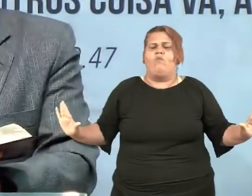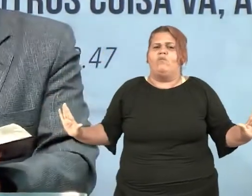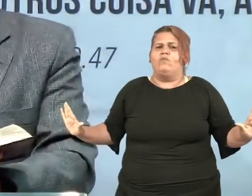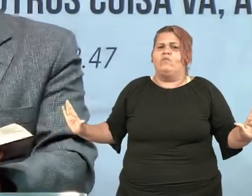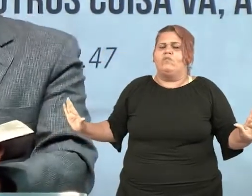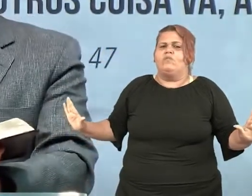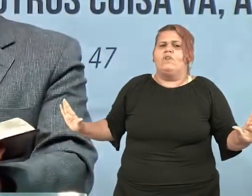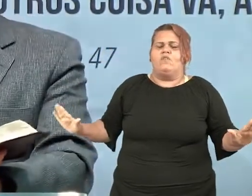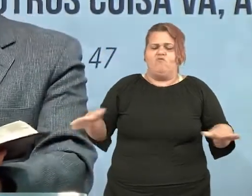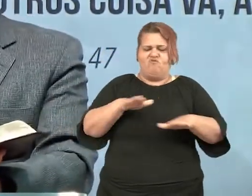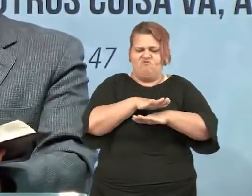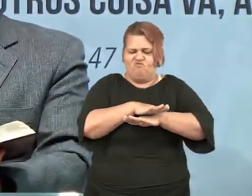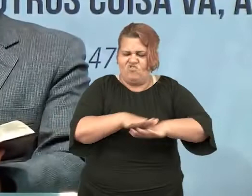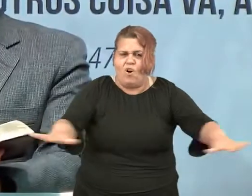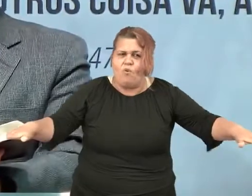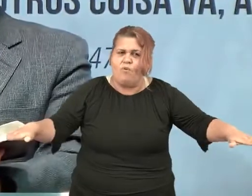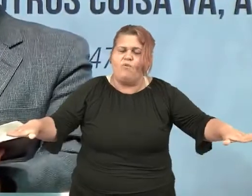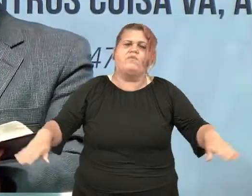ao chão,